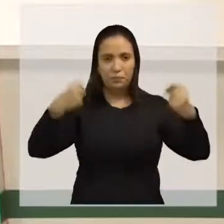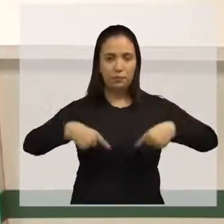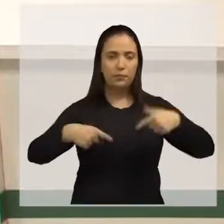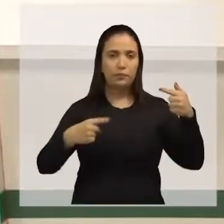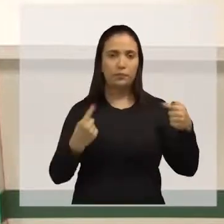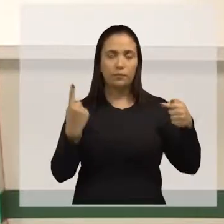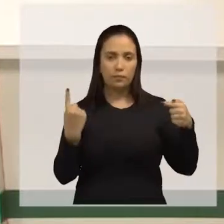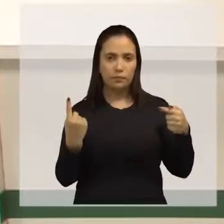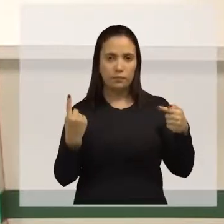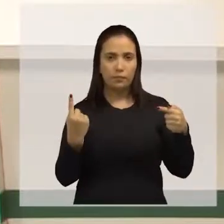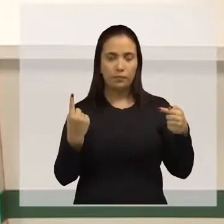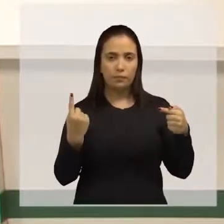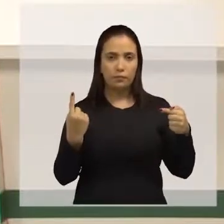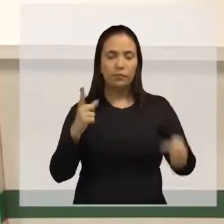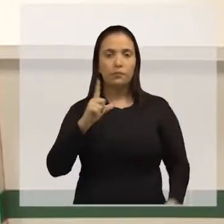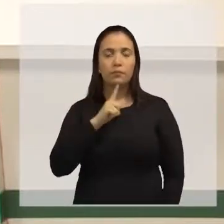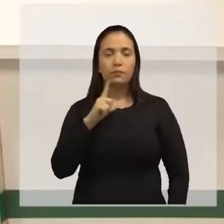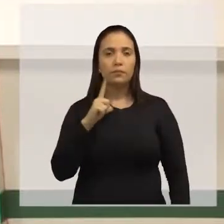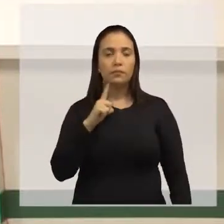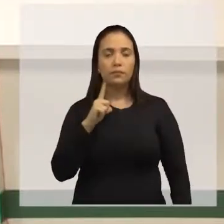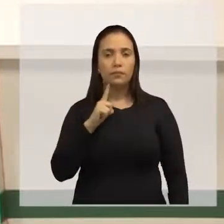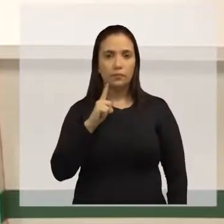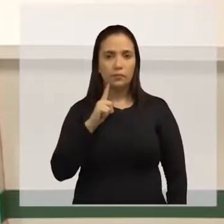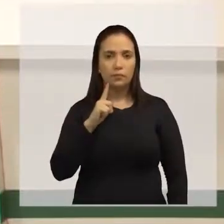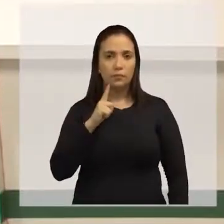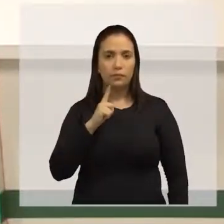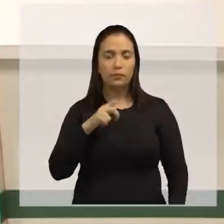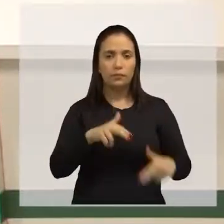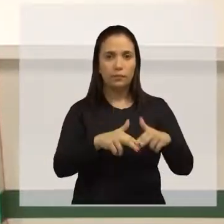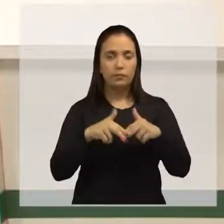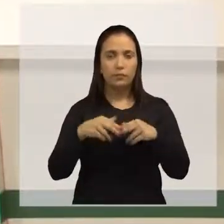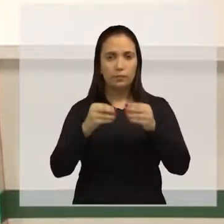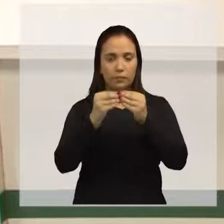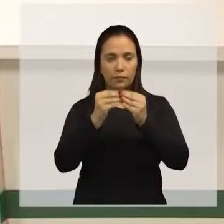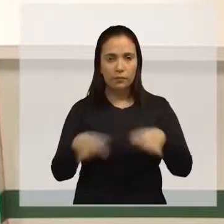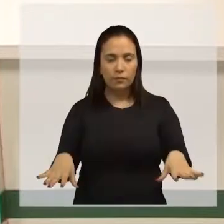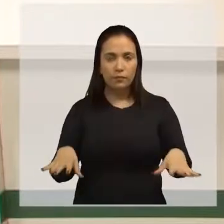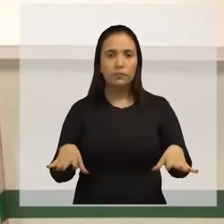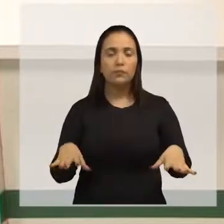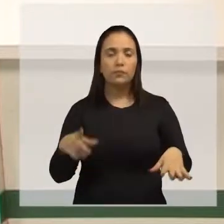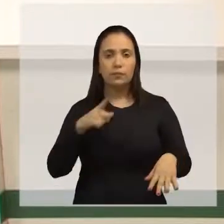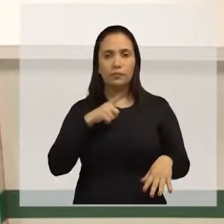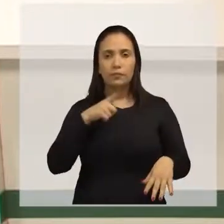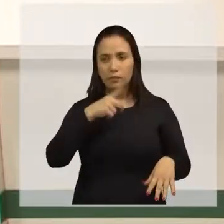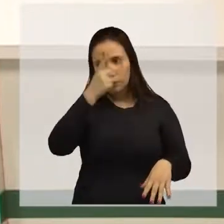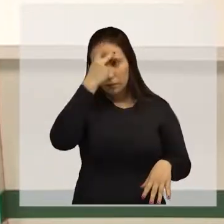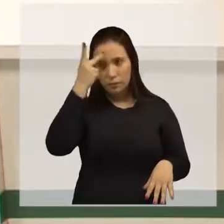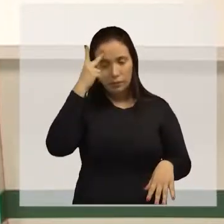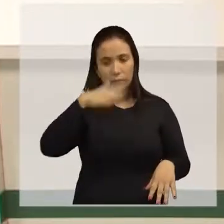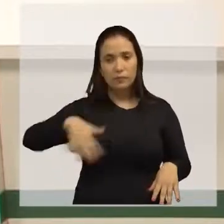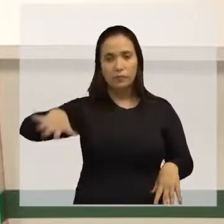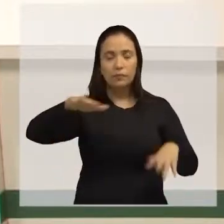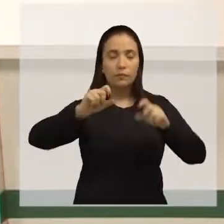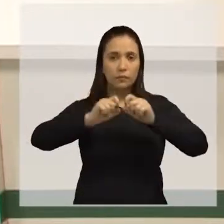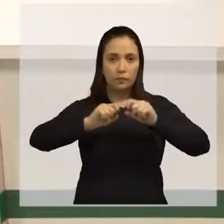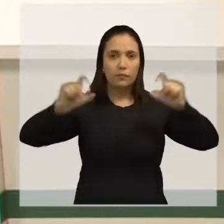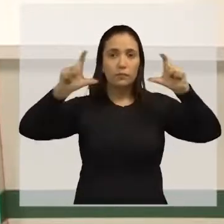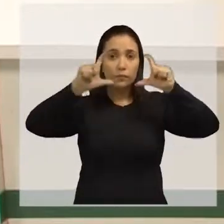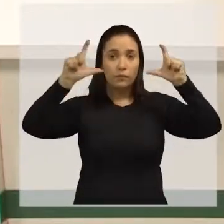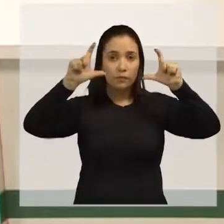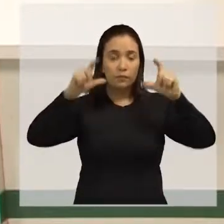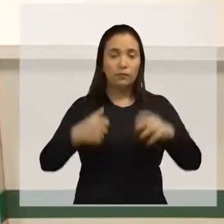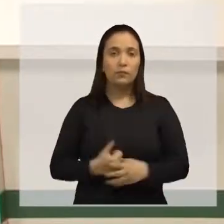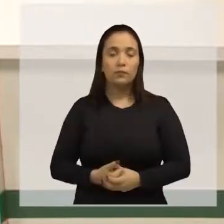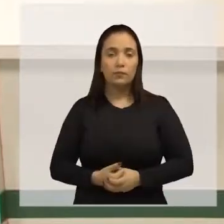né, a nossa esperança e deu um choque de realidade no povo brasileiro muito grande, né, Luiz? Nós somos,